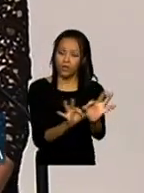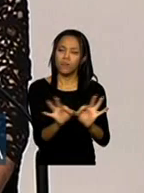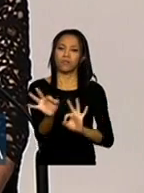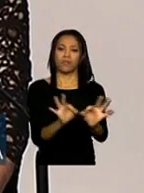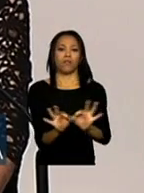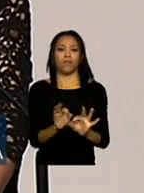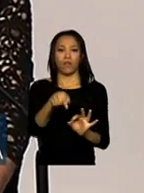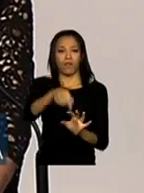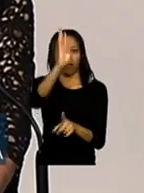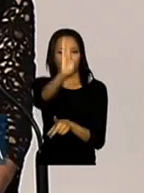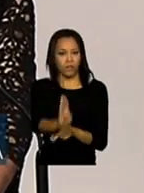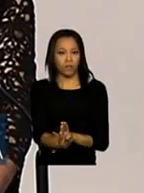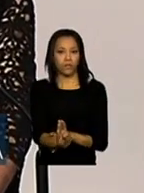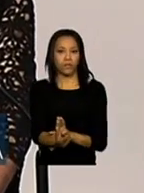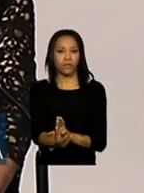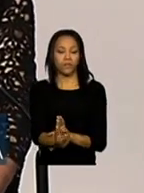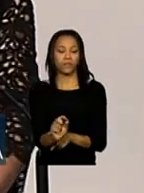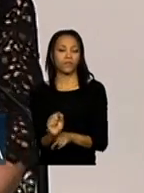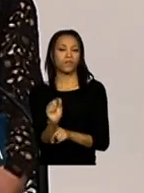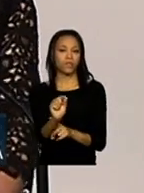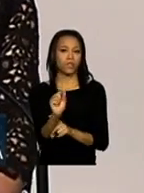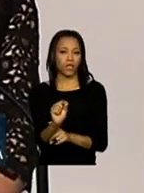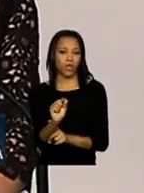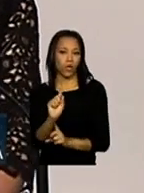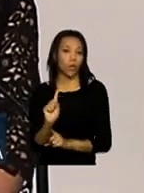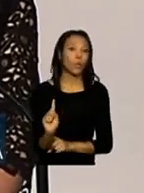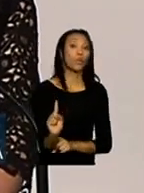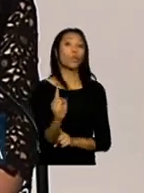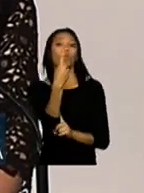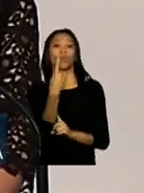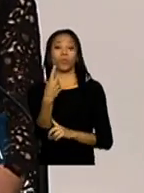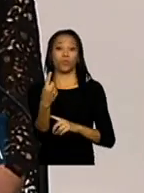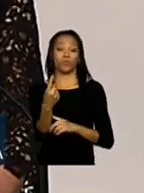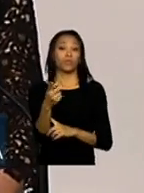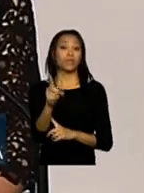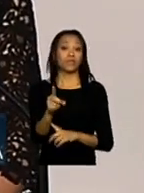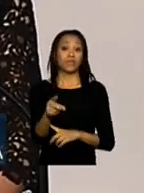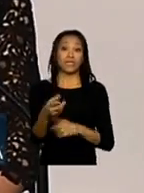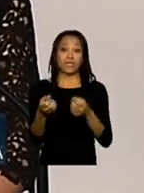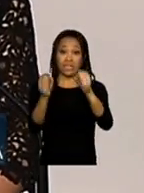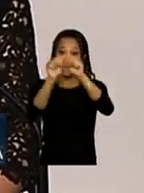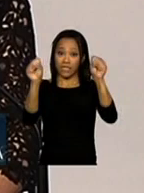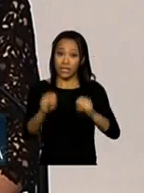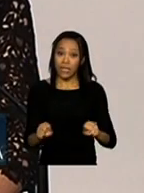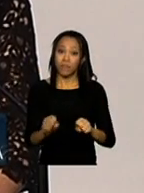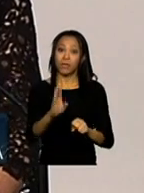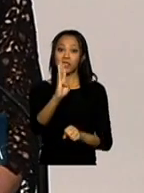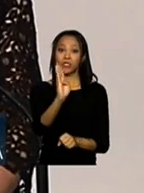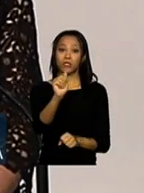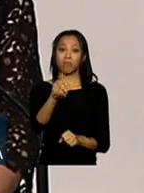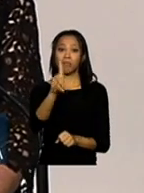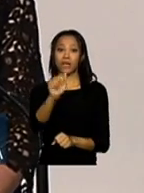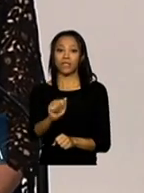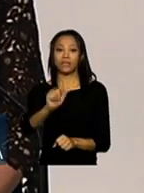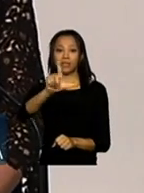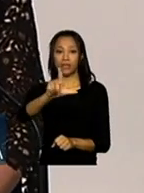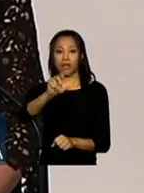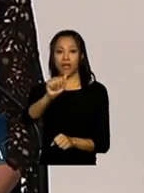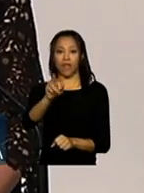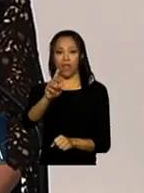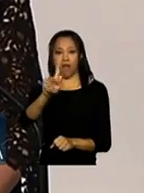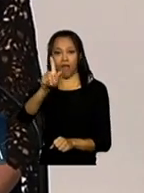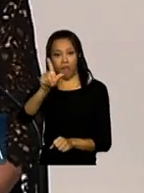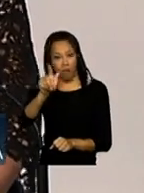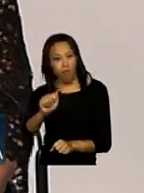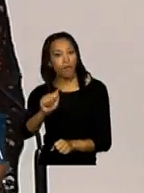Brasil de um sistema de banda larga de alta capacidade. Isso é